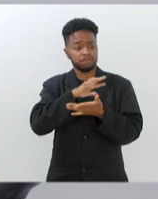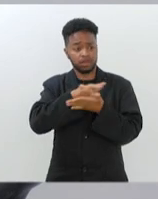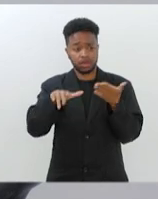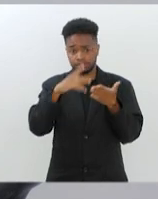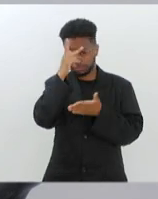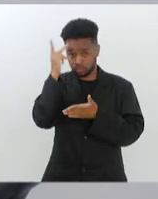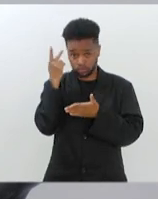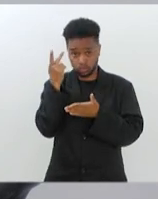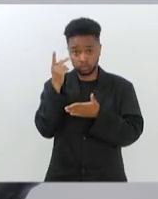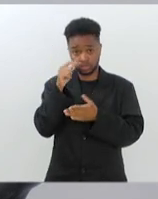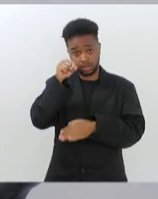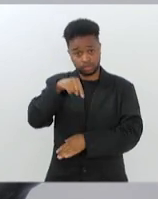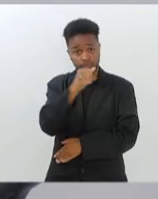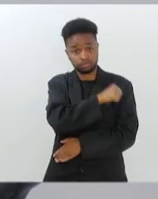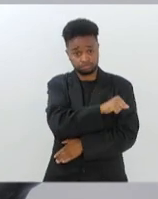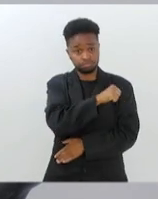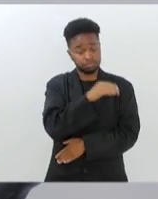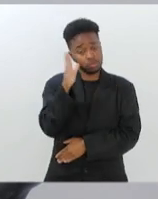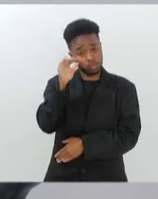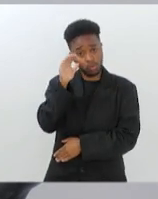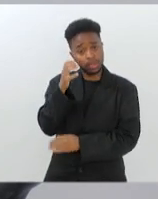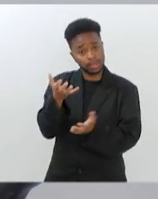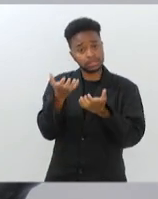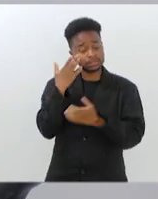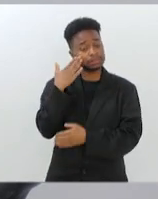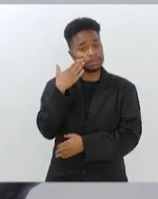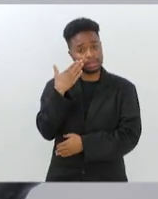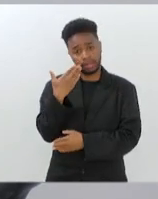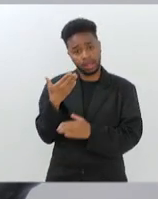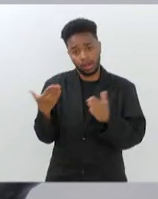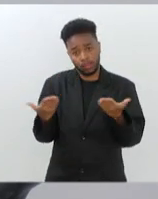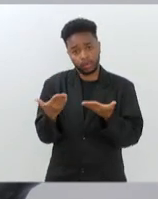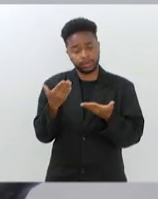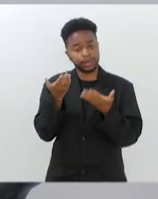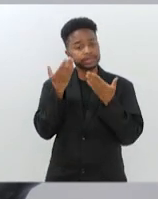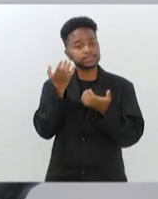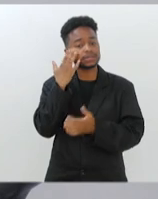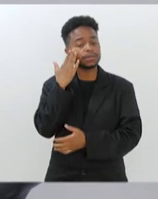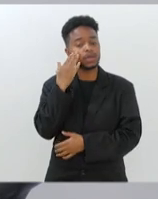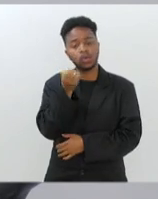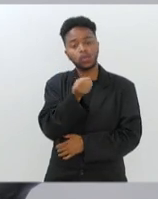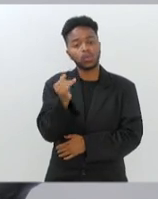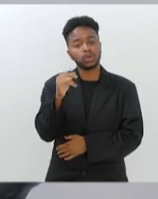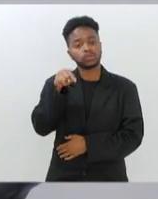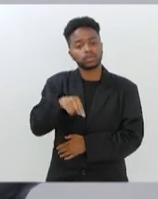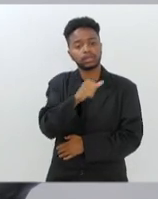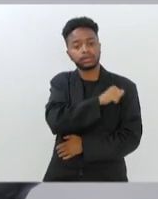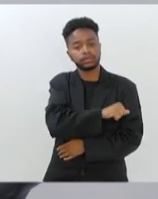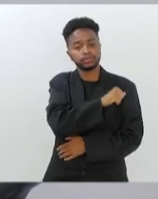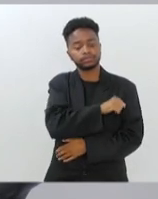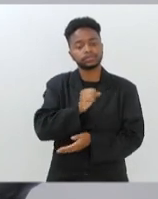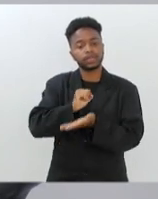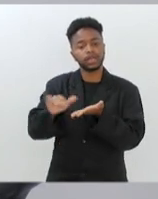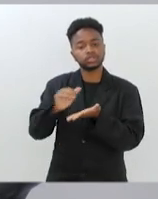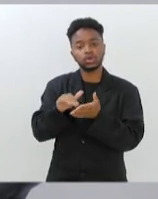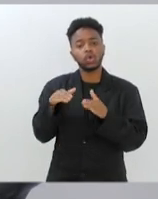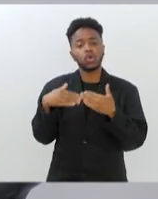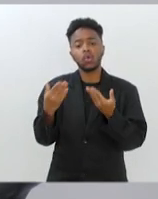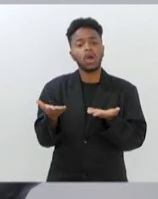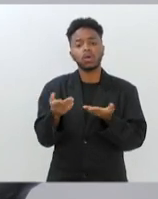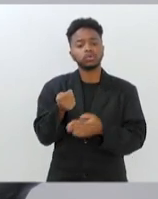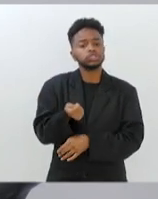Fluminenses que devem estar curiosos essa altura do campeonato para entender quanto o estado do Rio de Janeiro tá gastando qual dica que o senhor dá aí